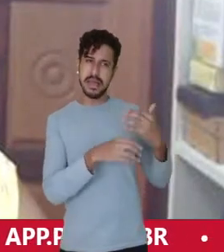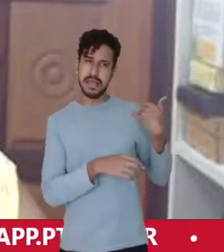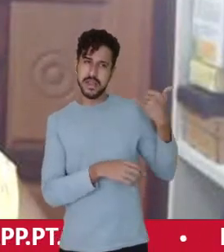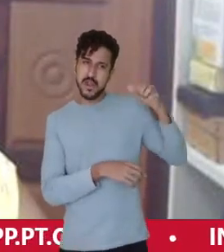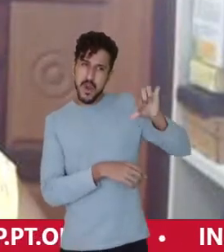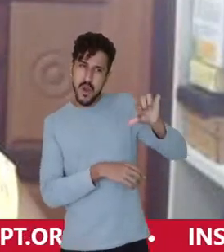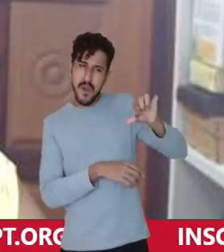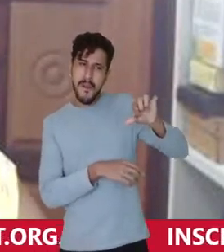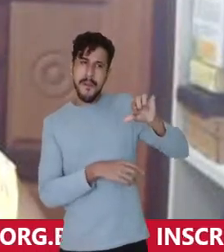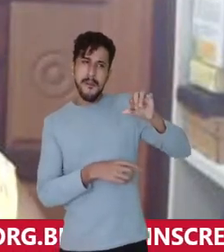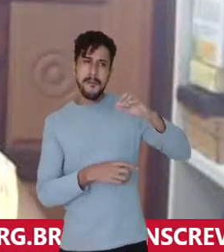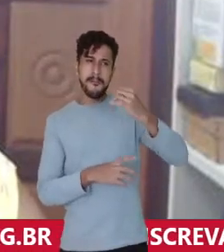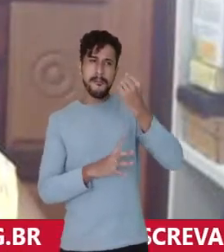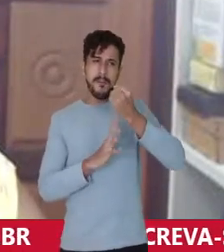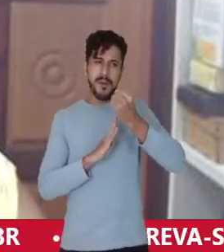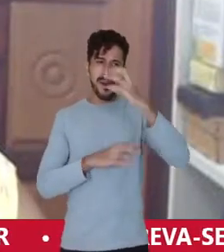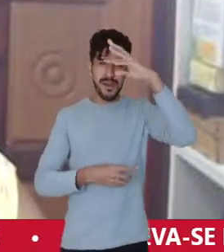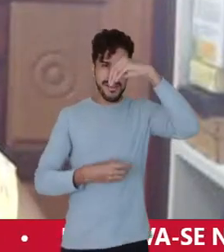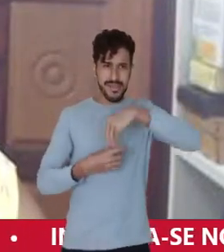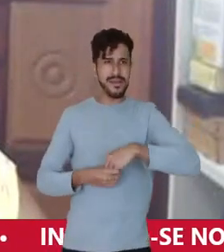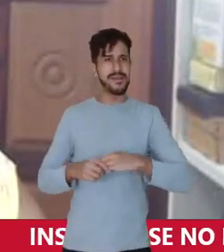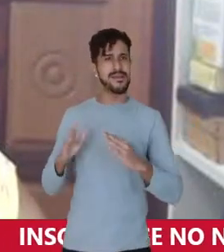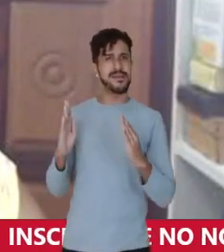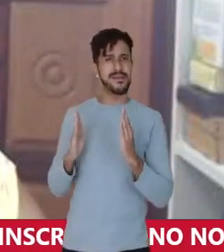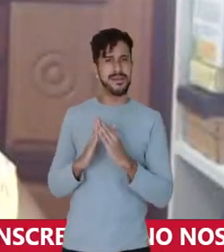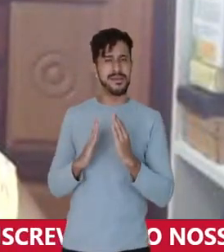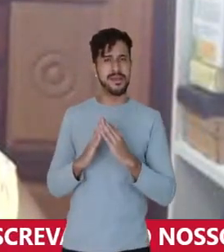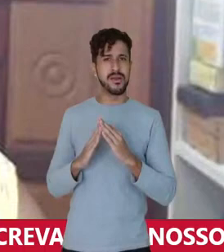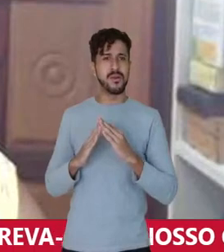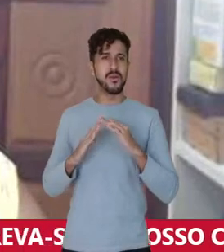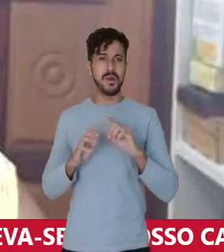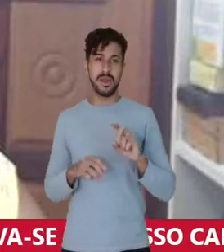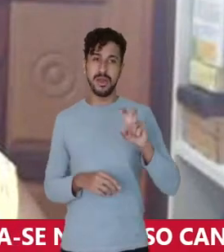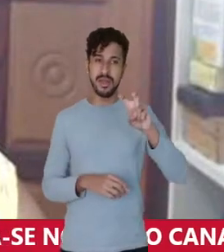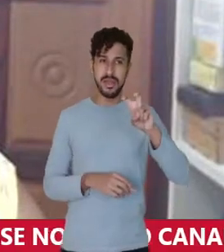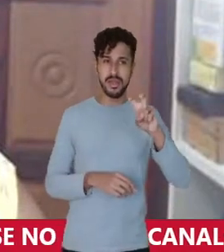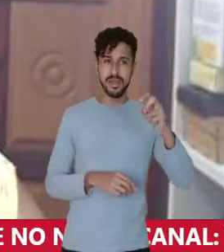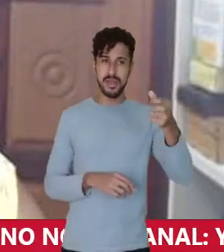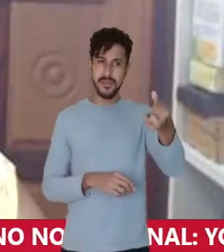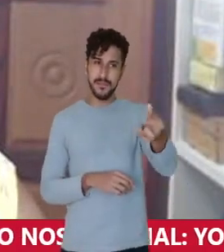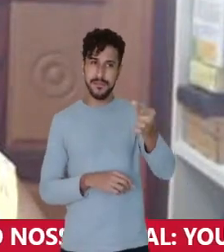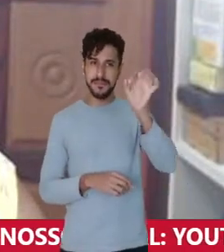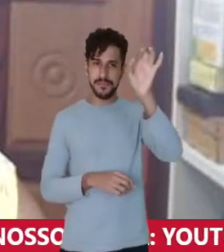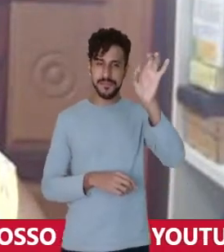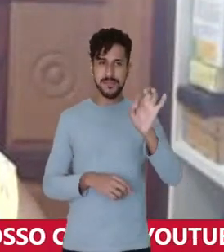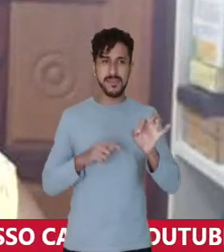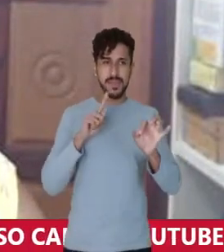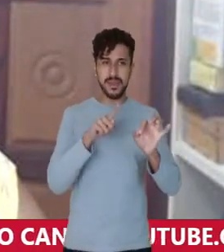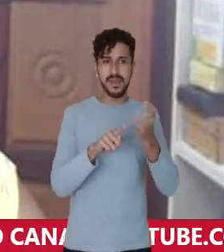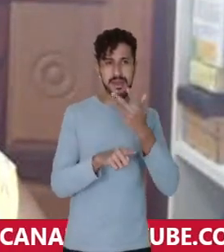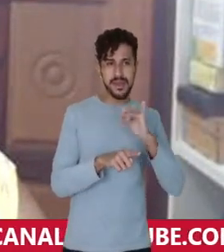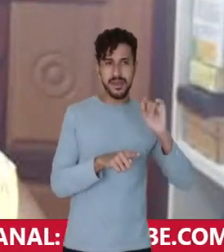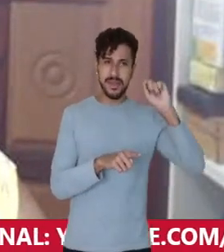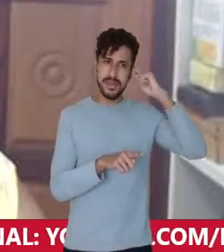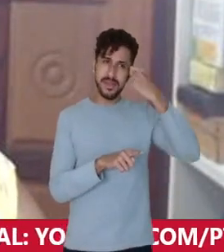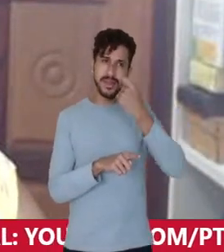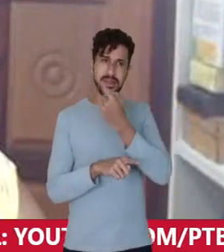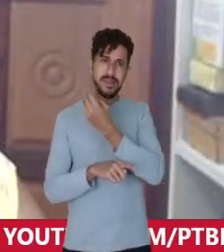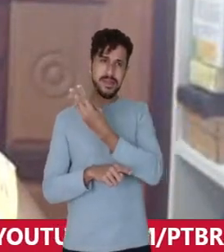foram mortas dentro do próprio lar, sendo que 56% eram negras